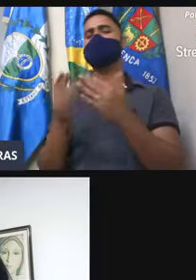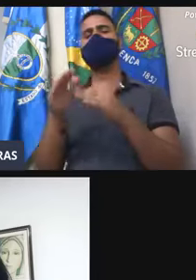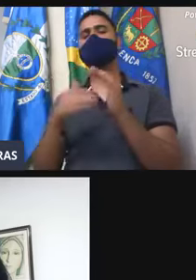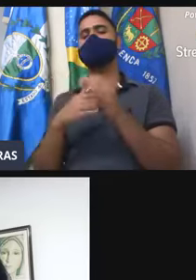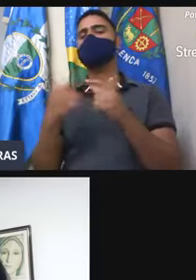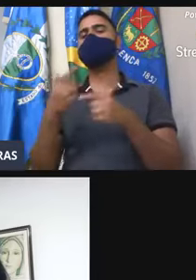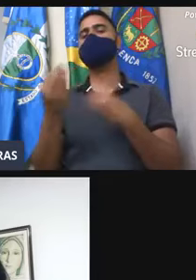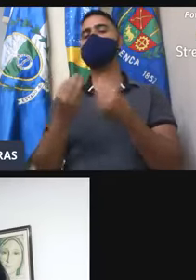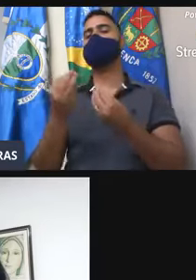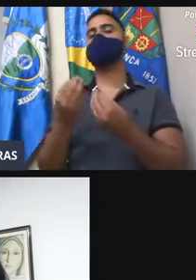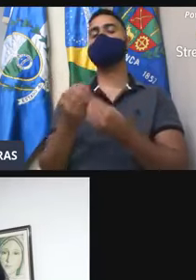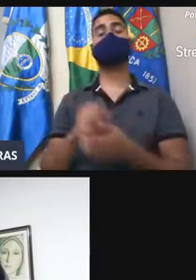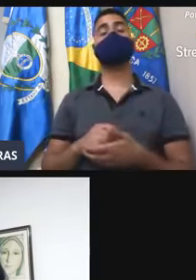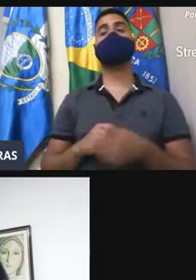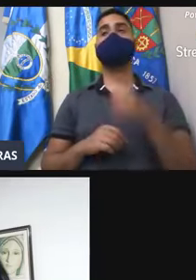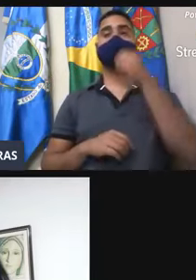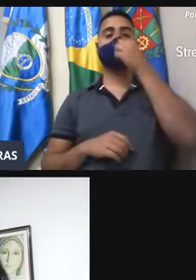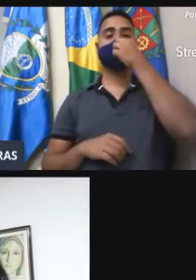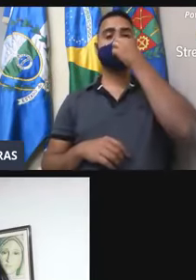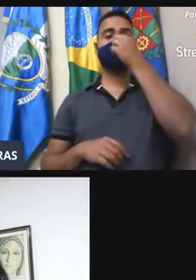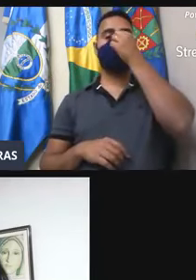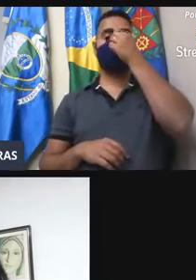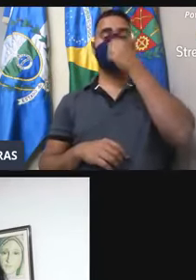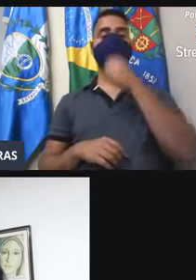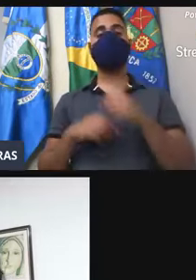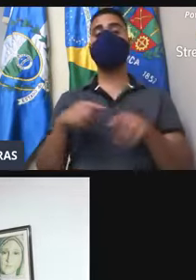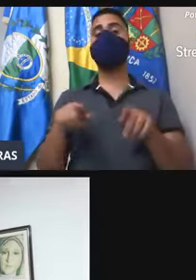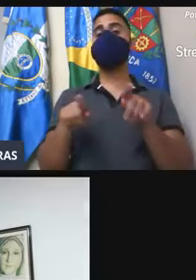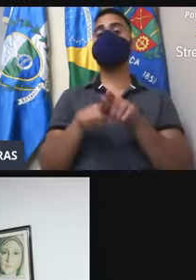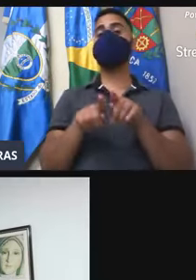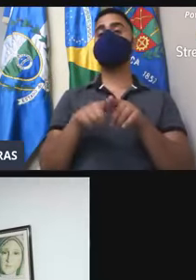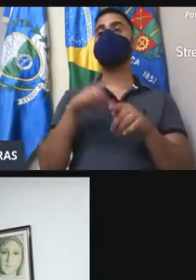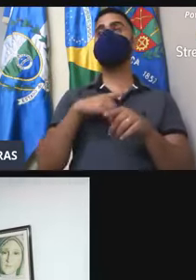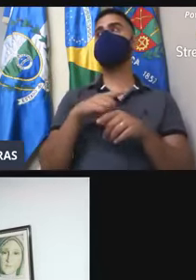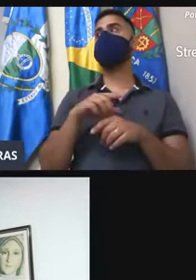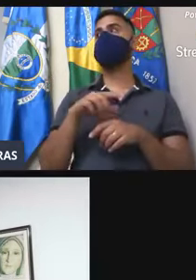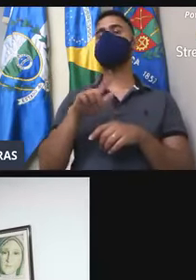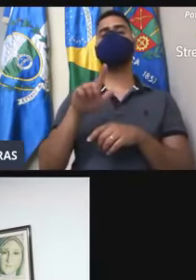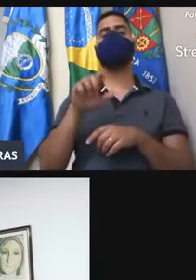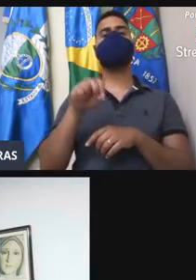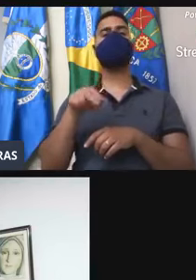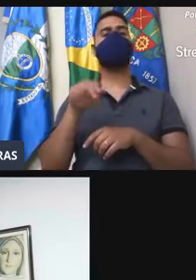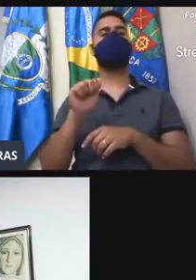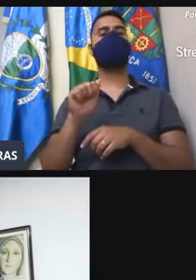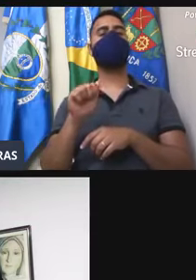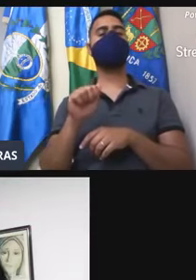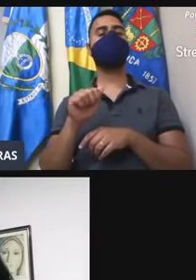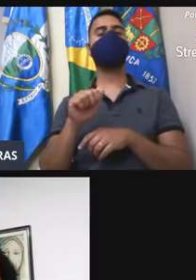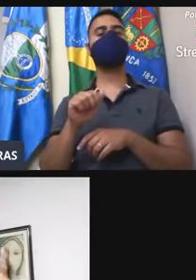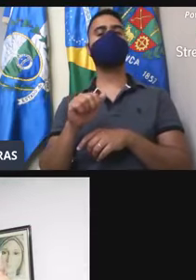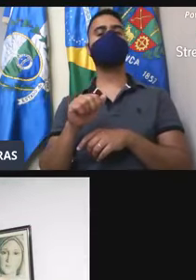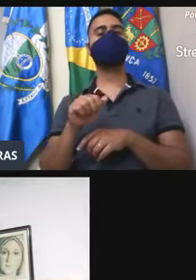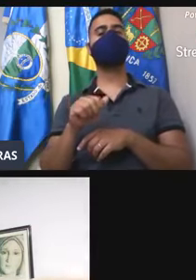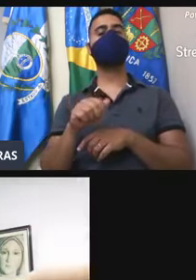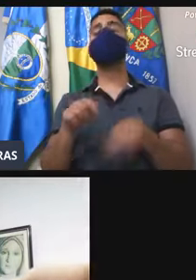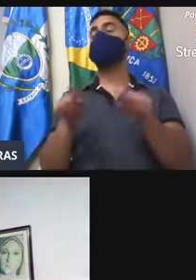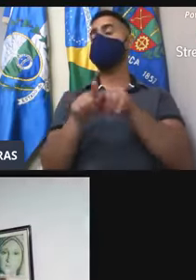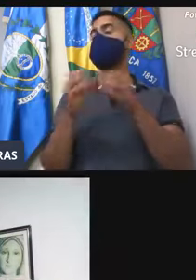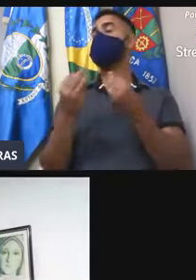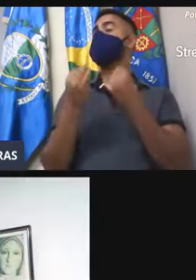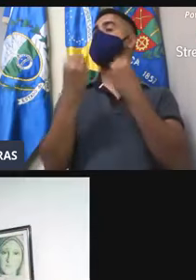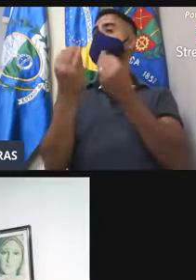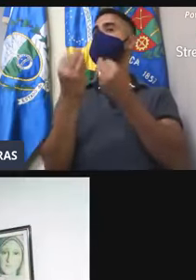fundamento colocar. E a questão também de telhas, lonas, né? Lonas plásticas, essa coisa, a Defesa Civil faz, mas vocês também fazem,